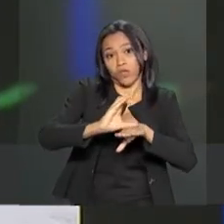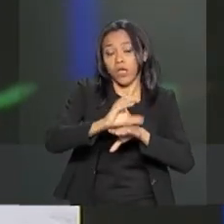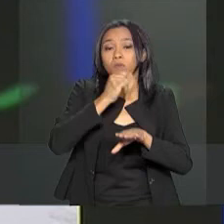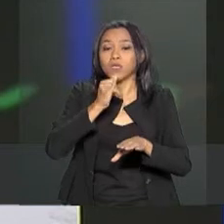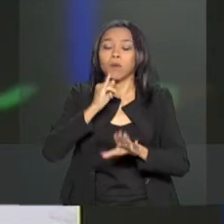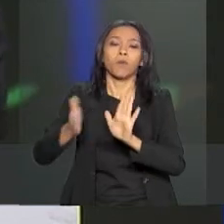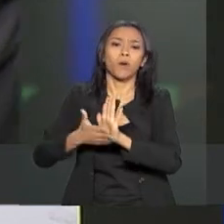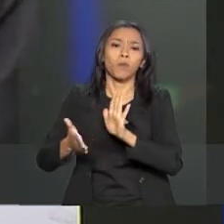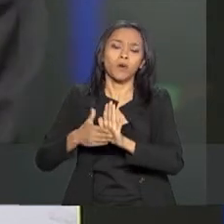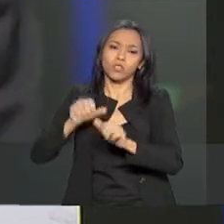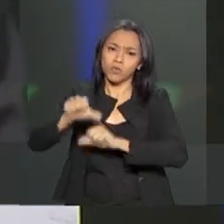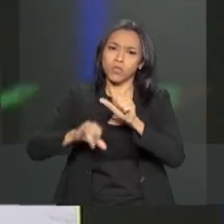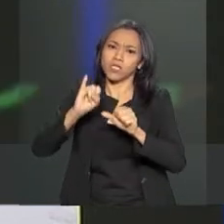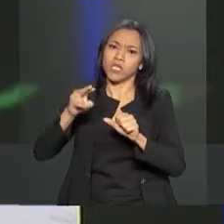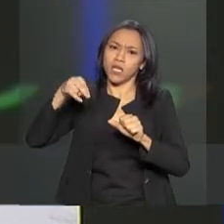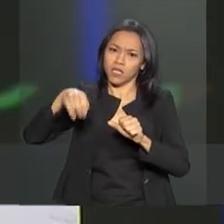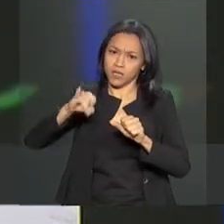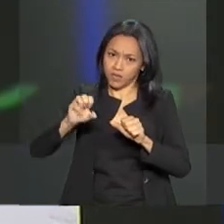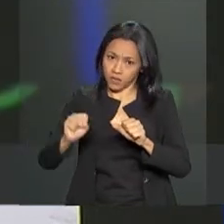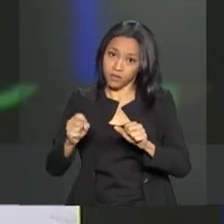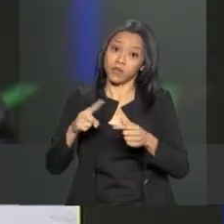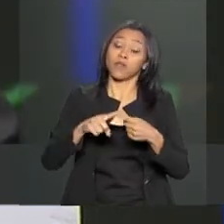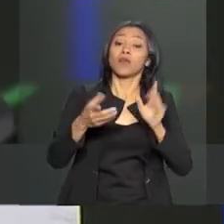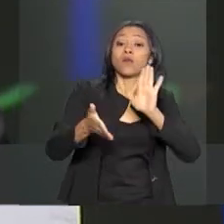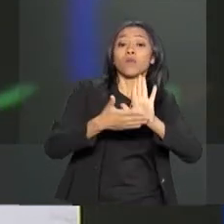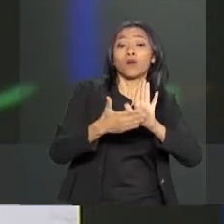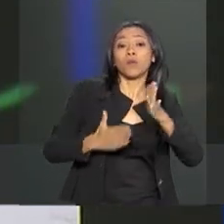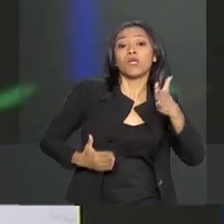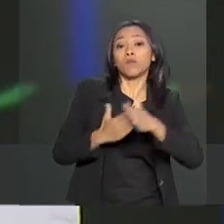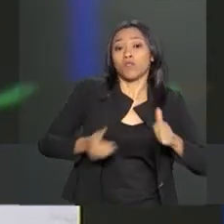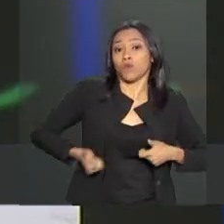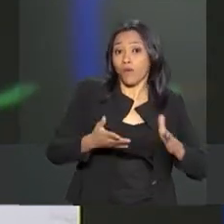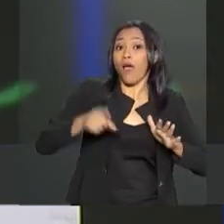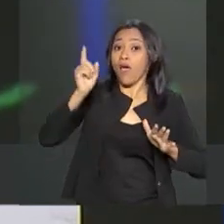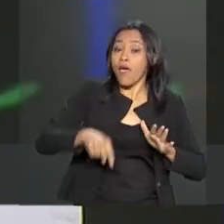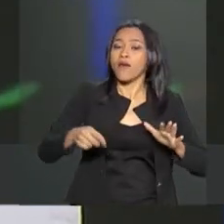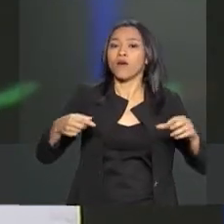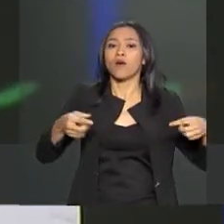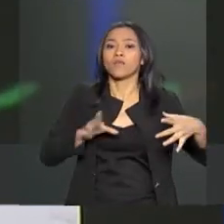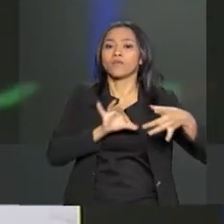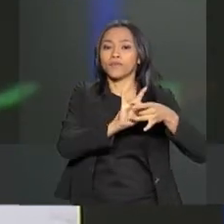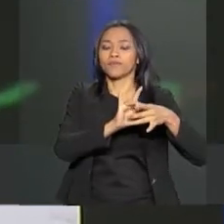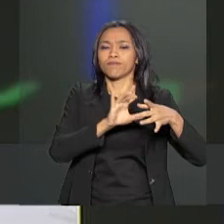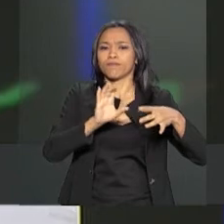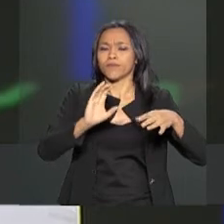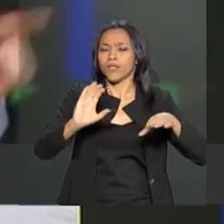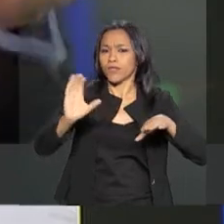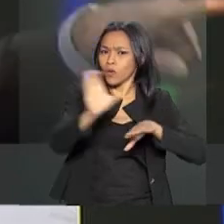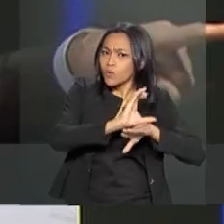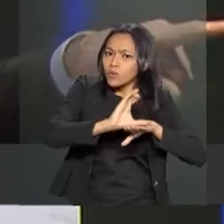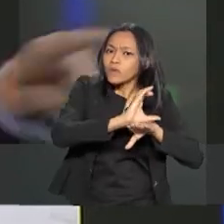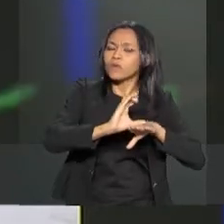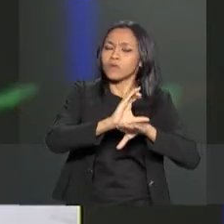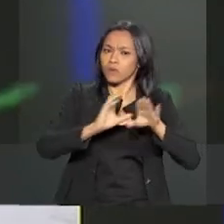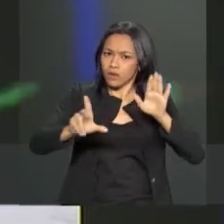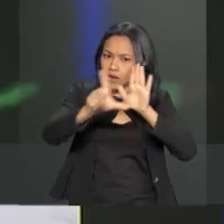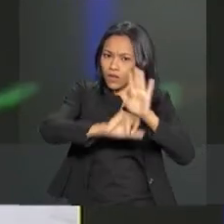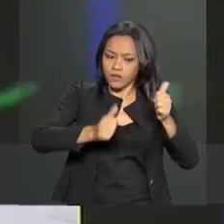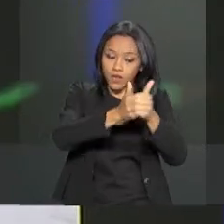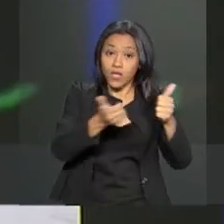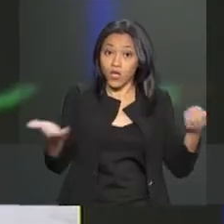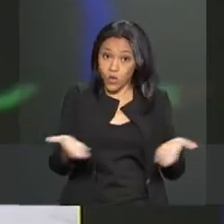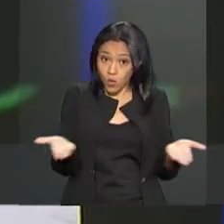reforma trabalhista, são atos de Estado. E sendo atos de Estado, eles se prestam a beneficiar quem hoje está no